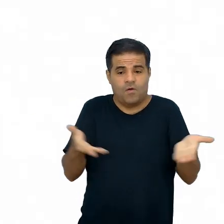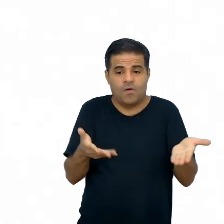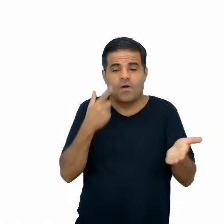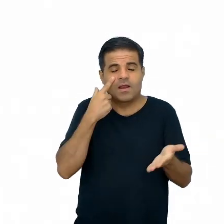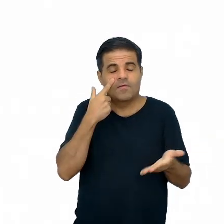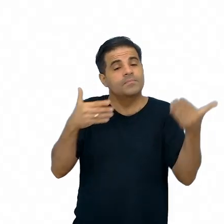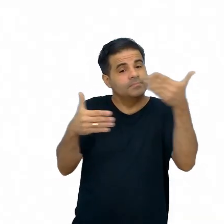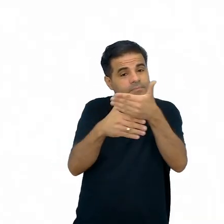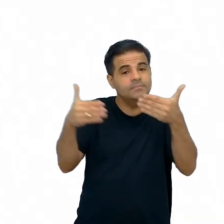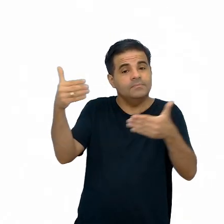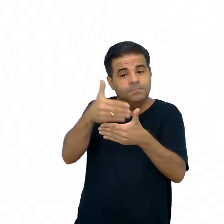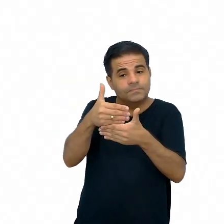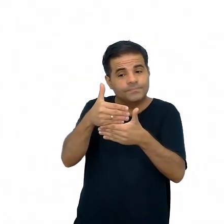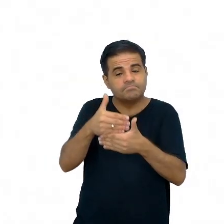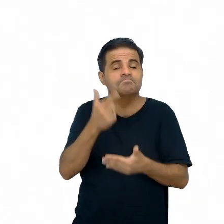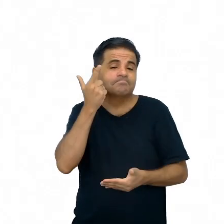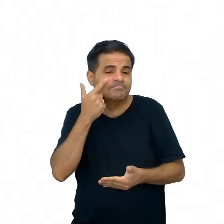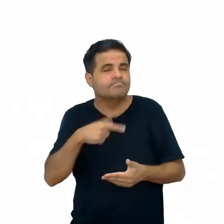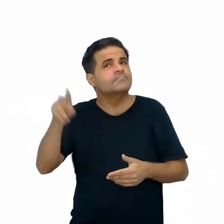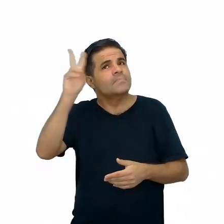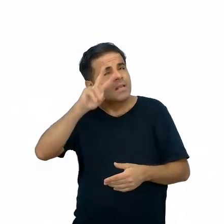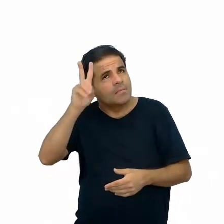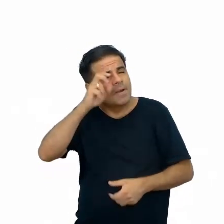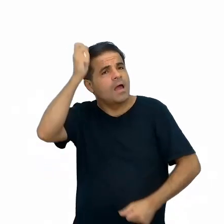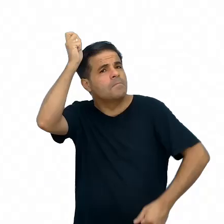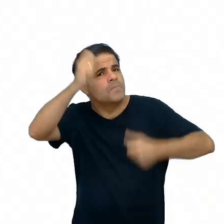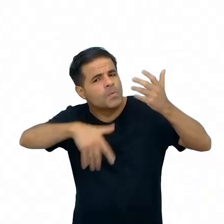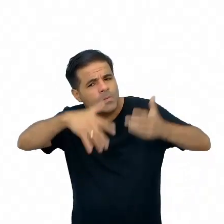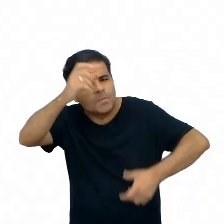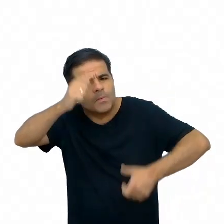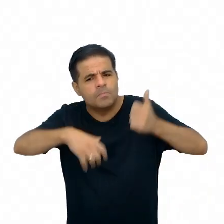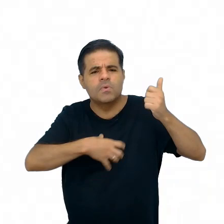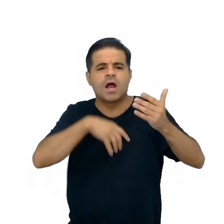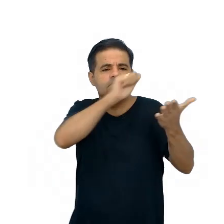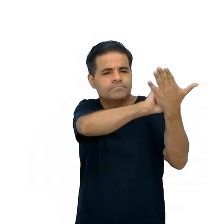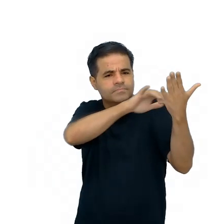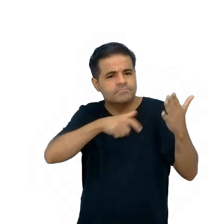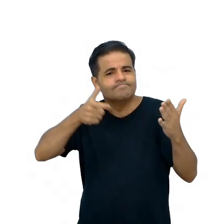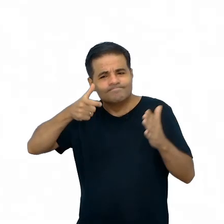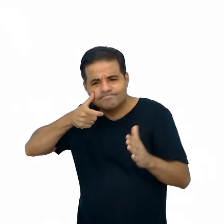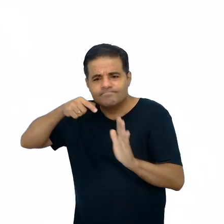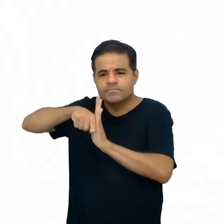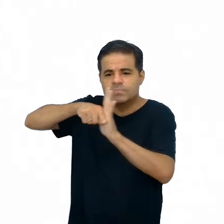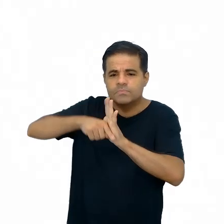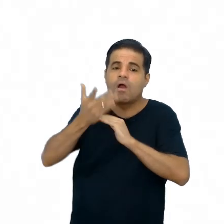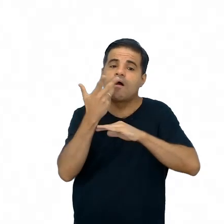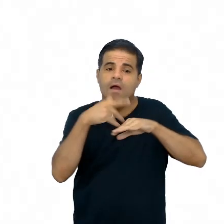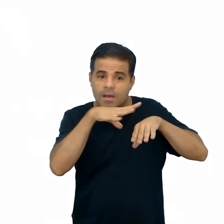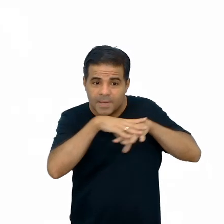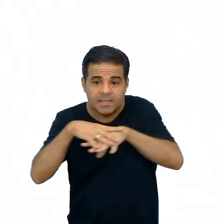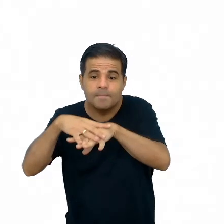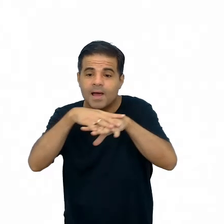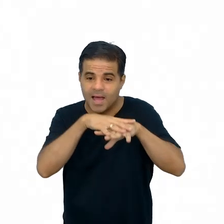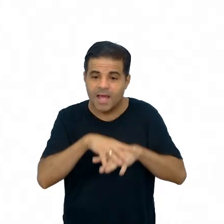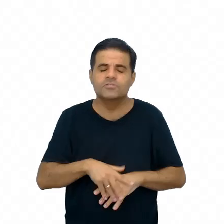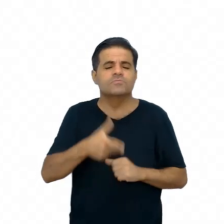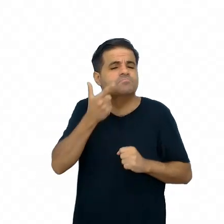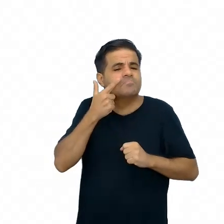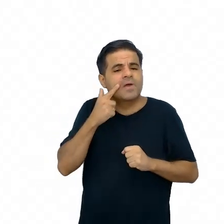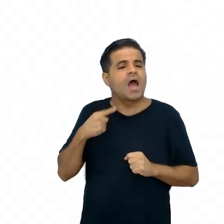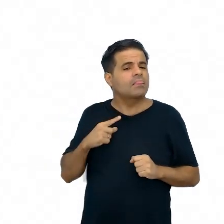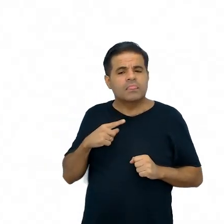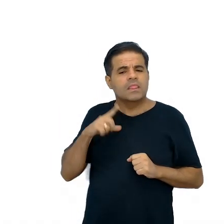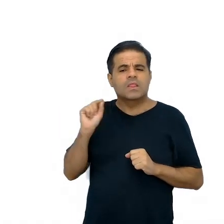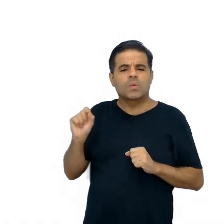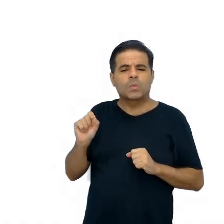próximo slide, recordar aí alguns tipos de atividades de investigação matemática, né? Então, aqui nós